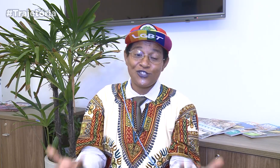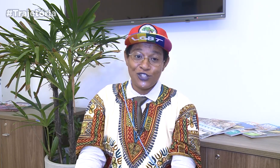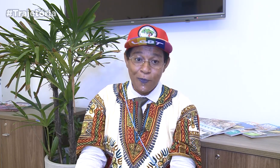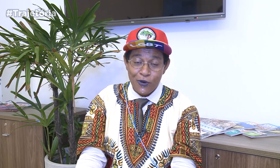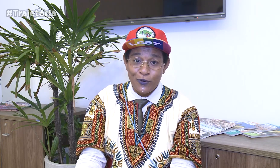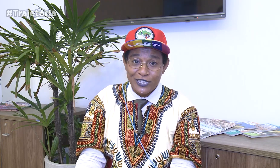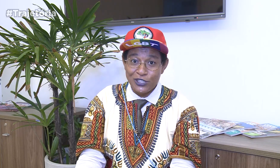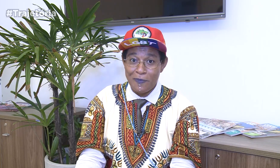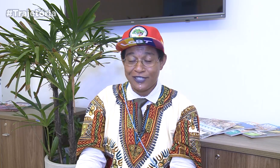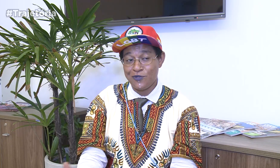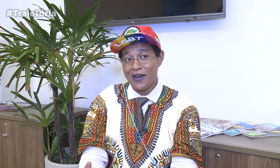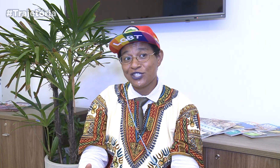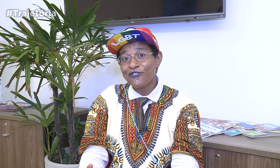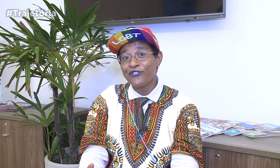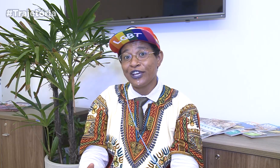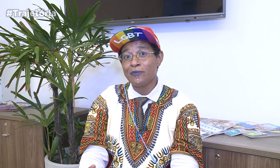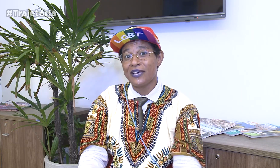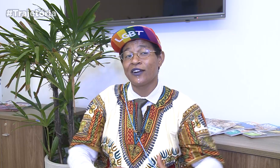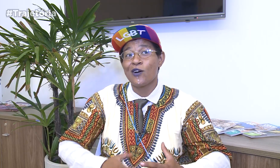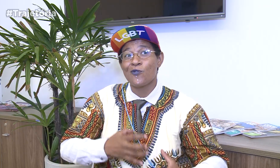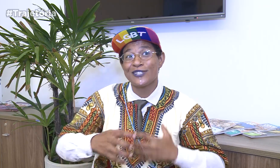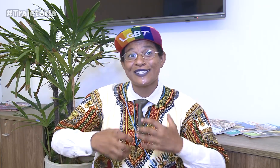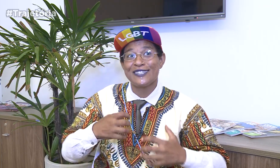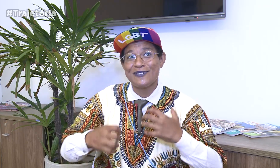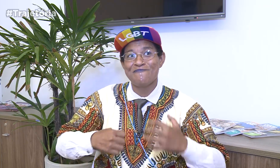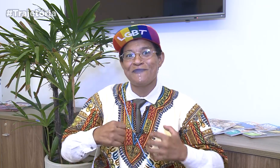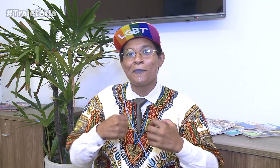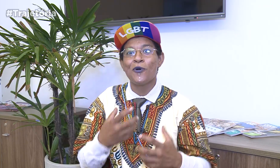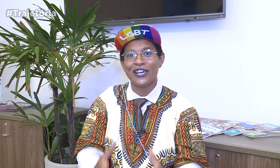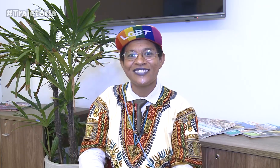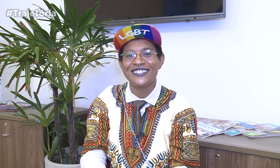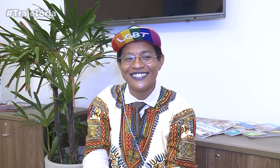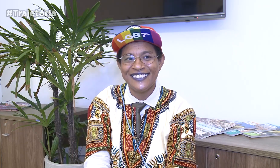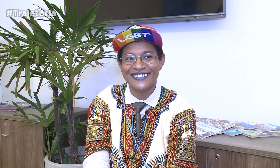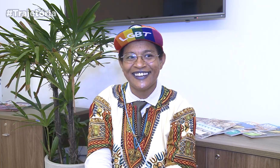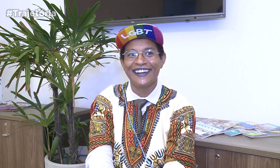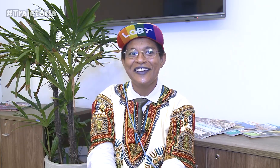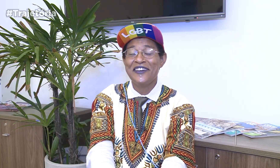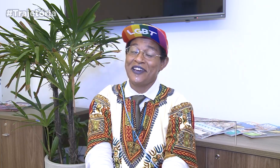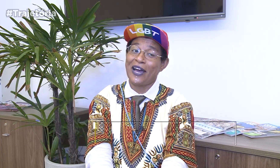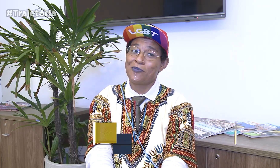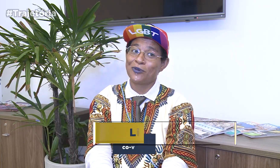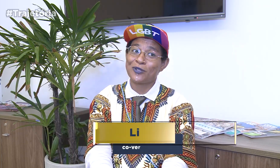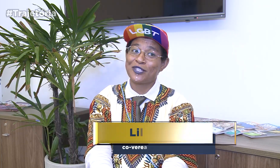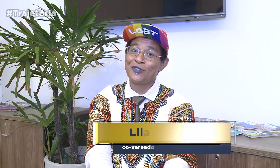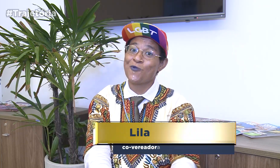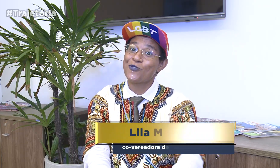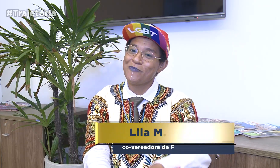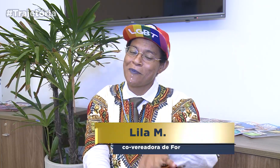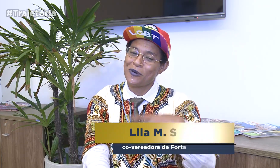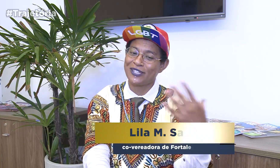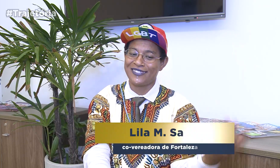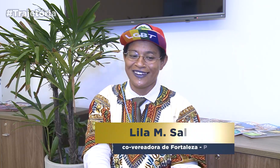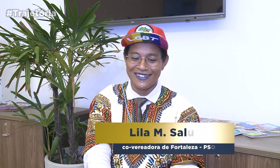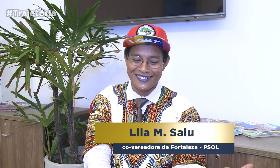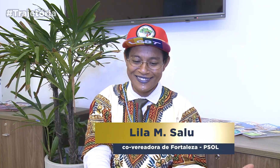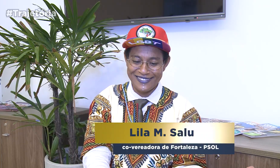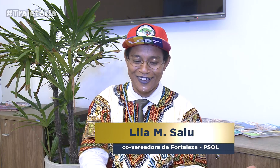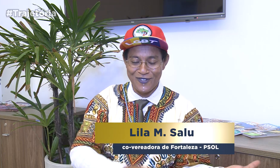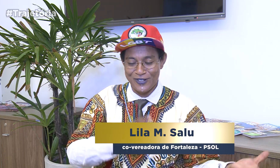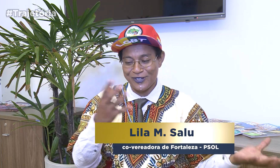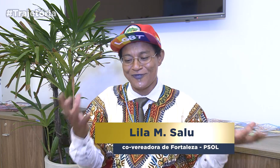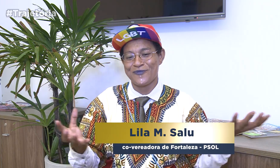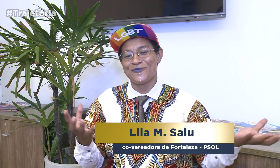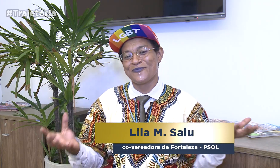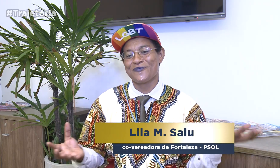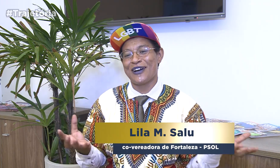eu não entendia porque eu era chamada de macho e fêmea, era uma coisa que me aborrecia, né? E é cabuloso que o que me aborrecia antes,